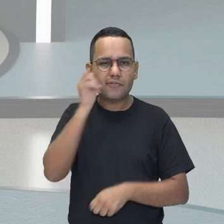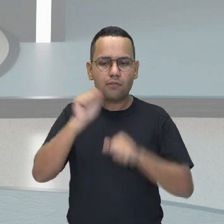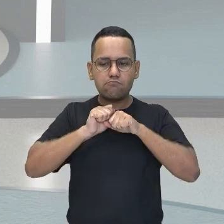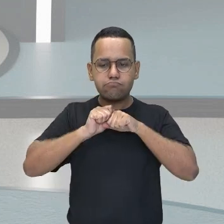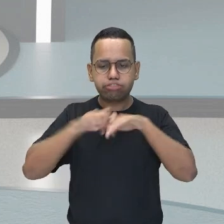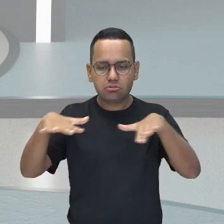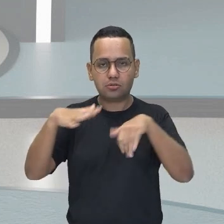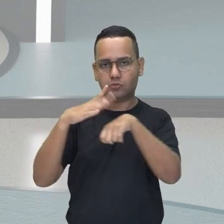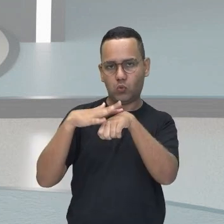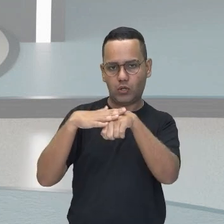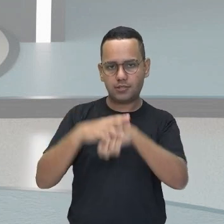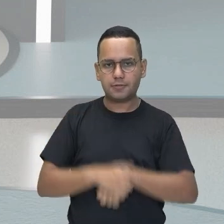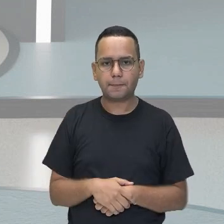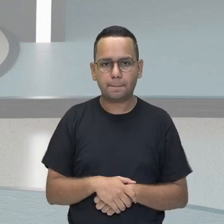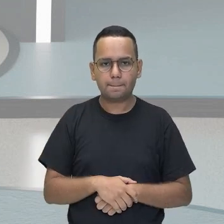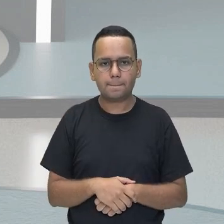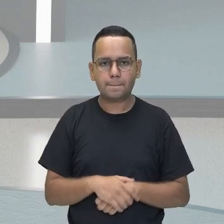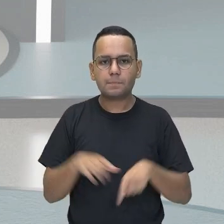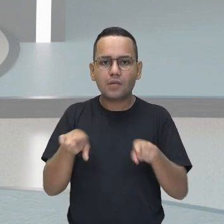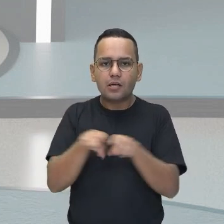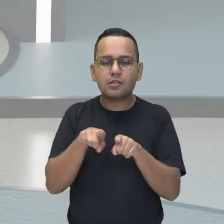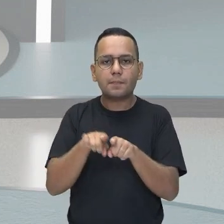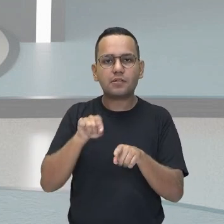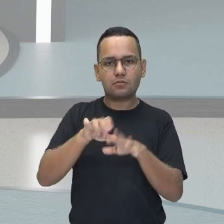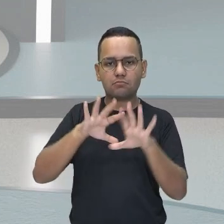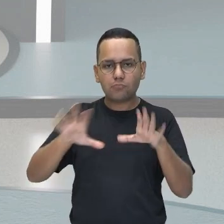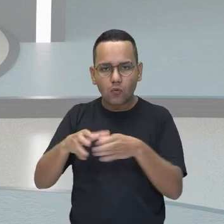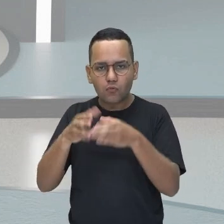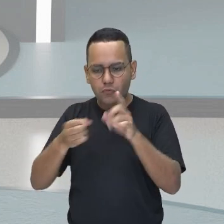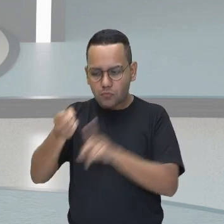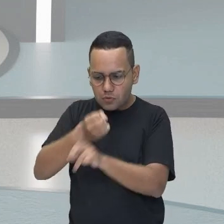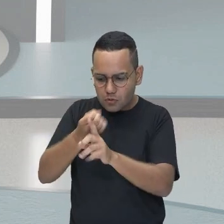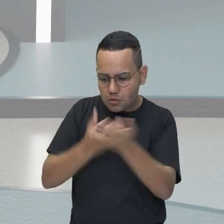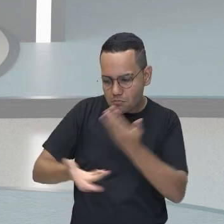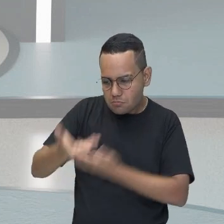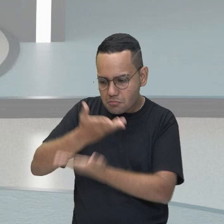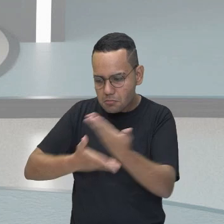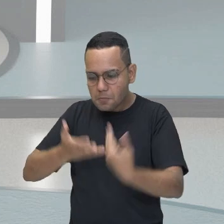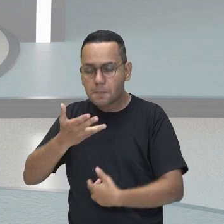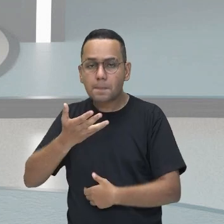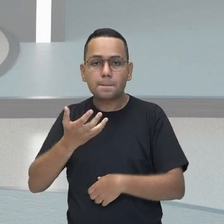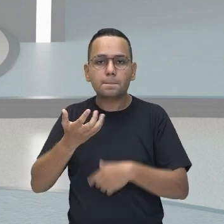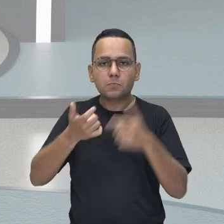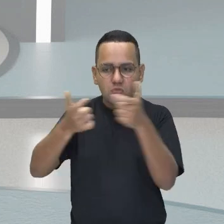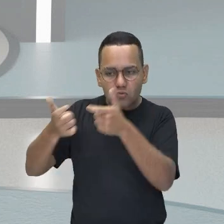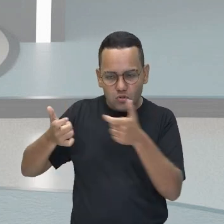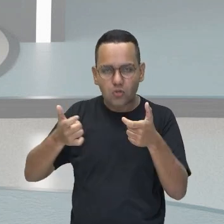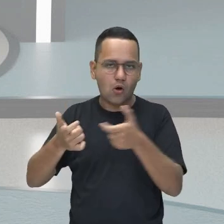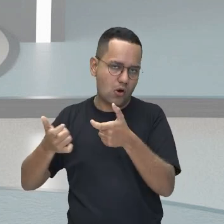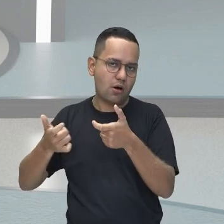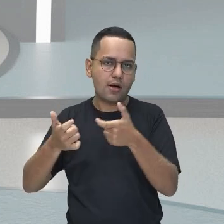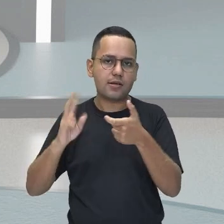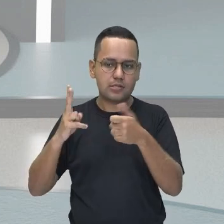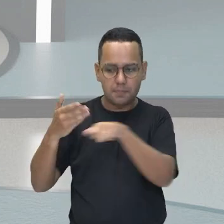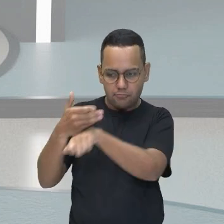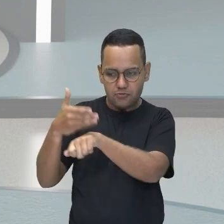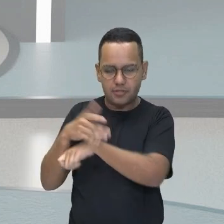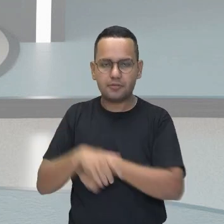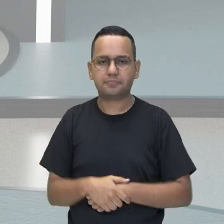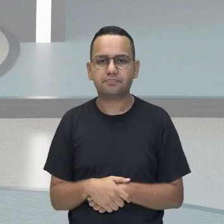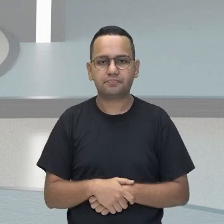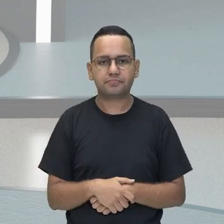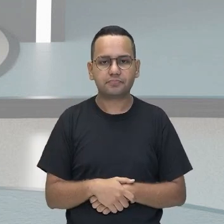transmissão de doenças e facilitar o convívio social em lugares comuns, em lugares que todo mundo vai. Então, ainda